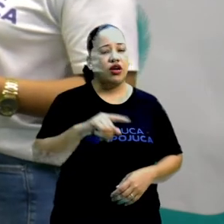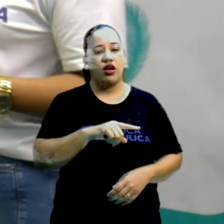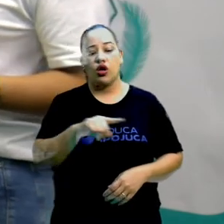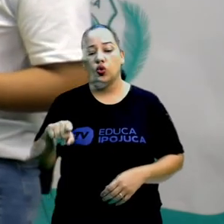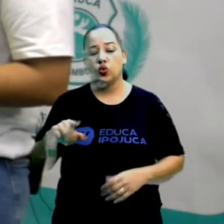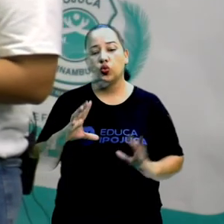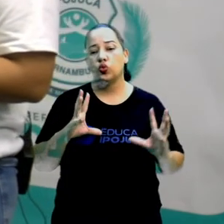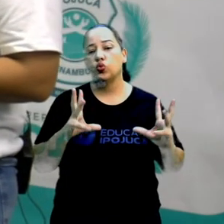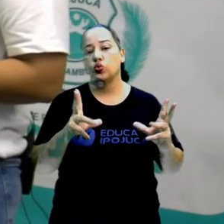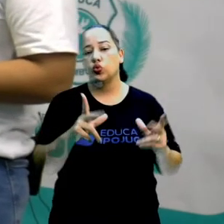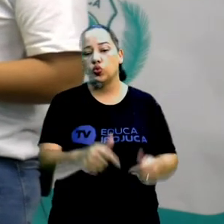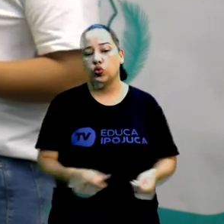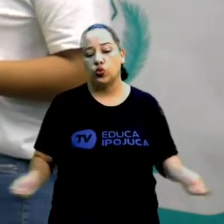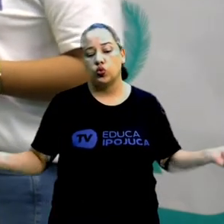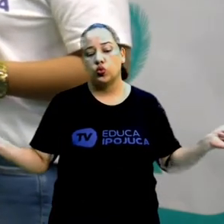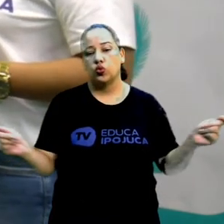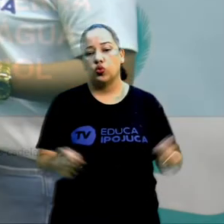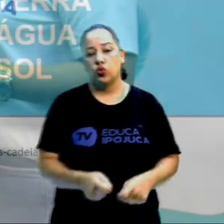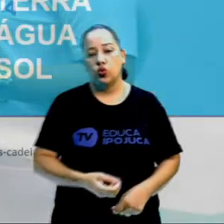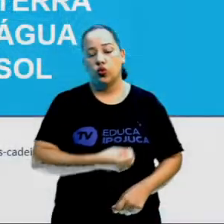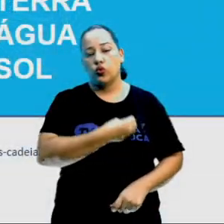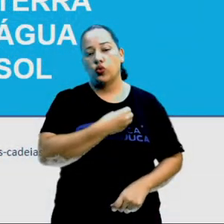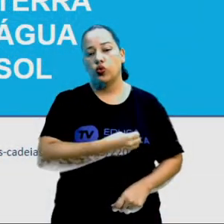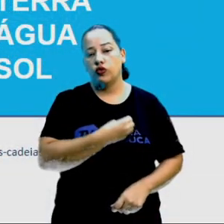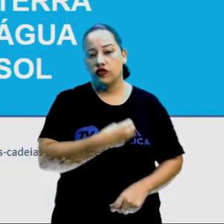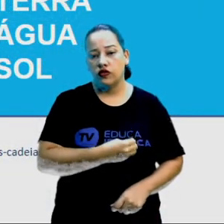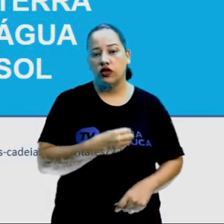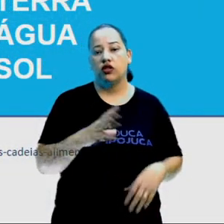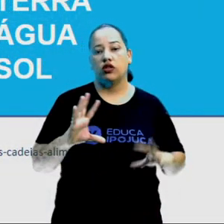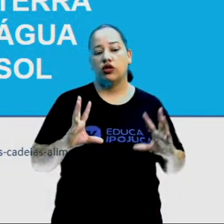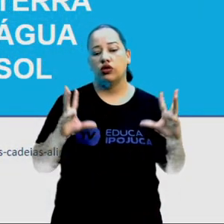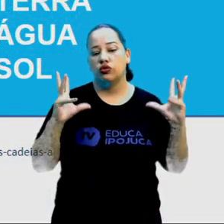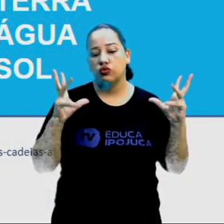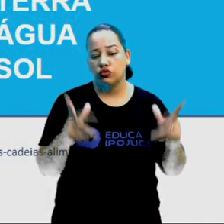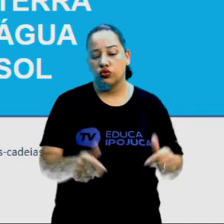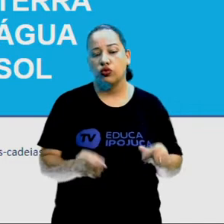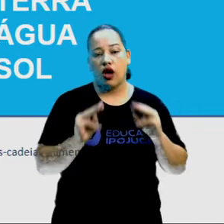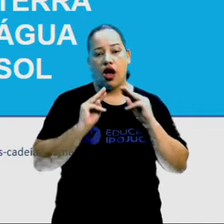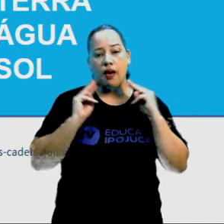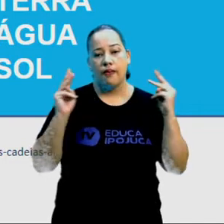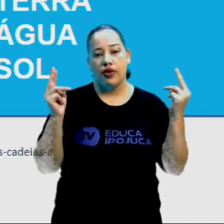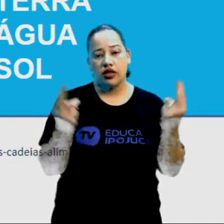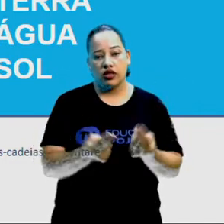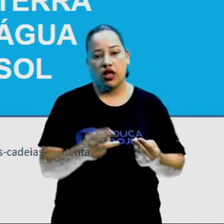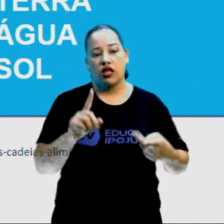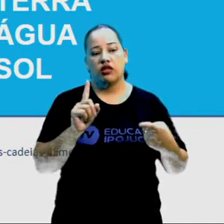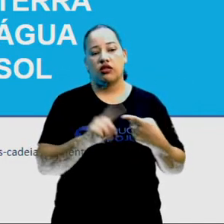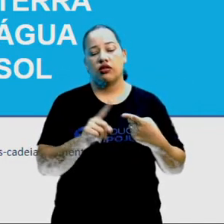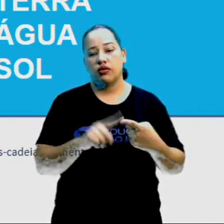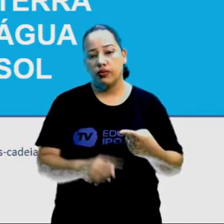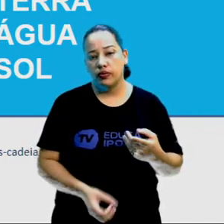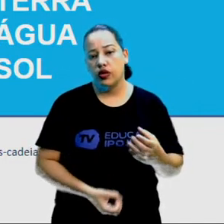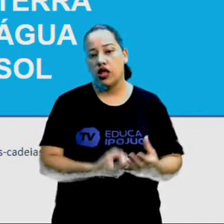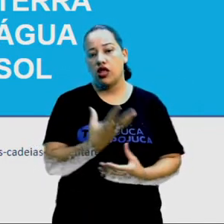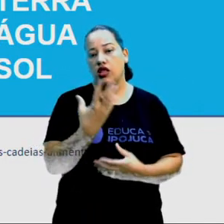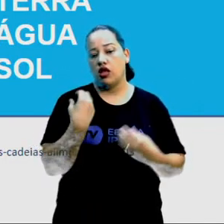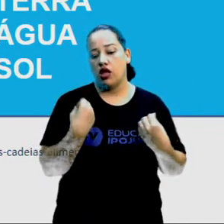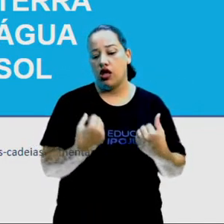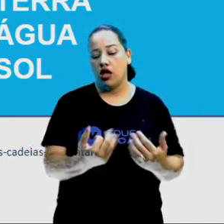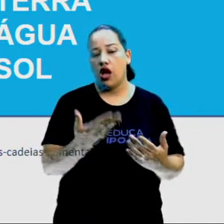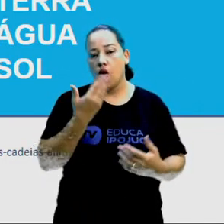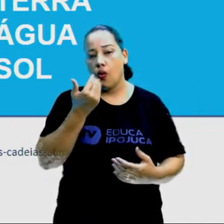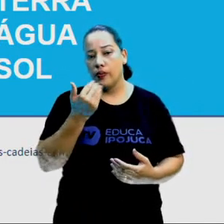esse ciclo? Seja na composição da matéria orgânica, seja na questão dos produtores, seja na questão